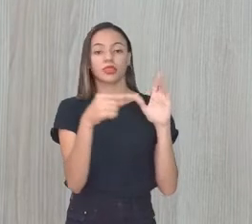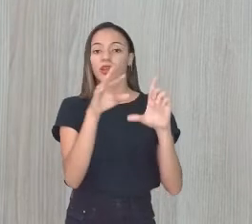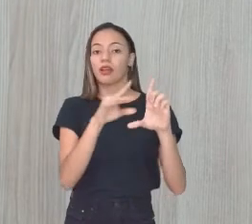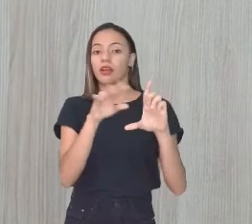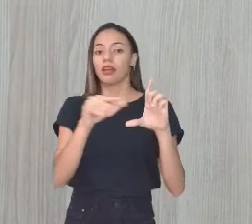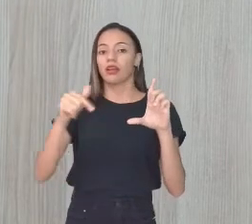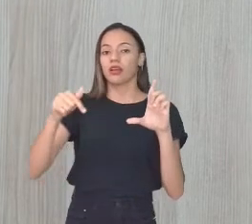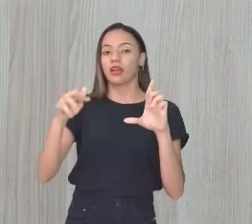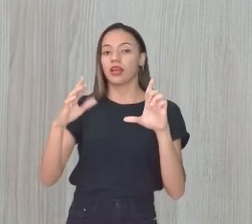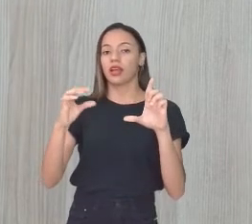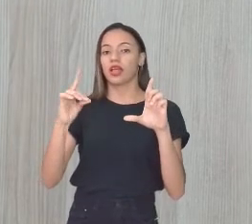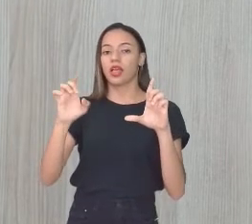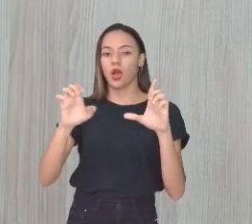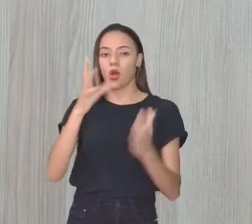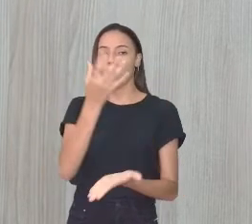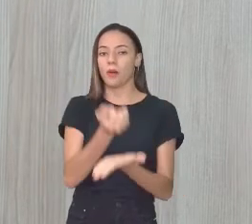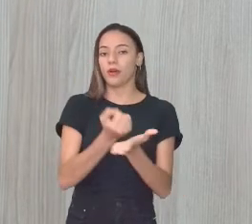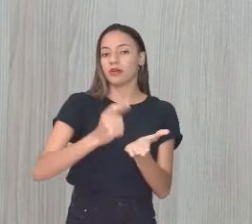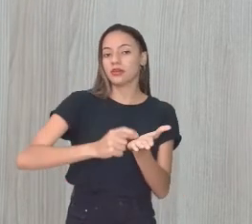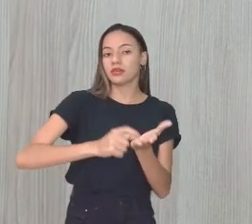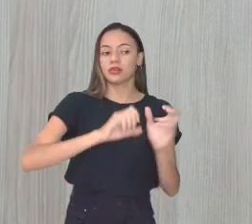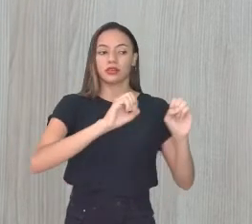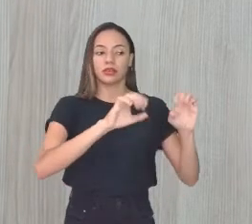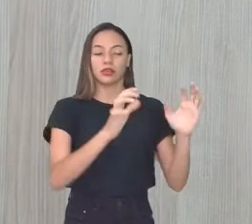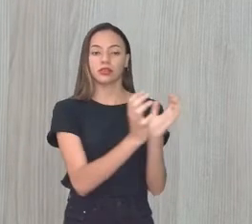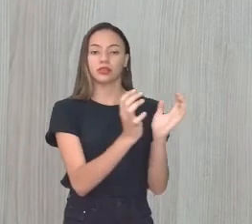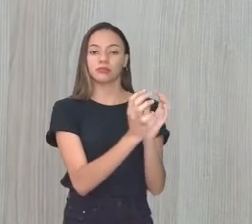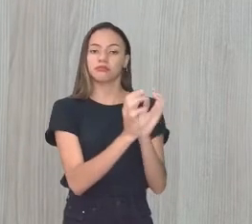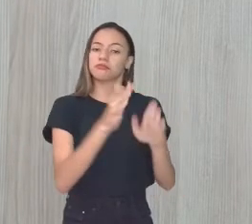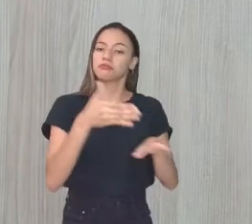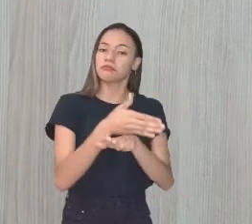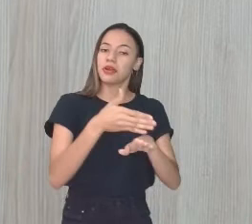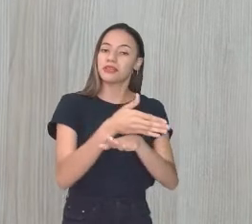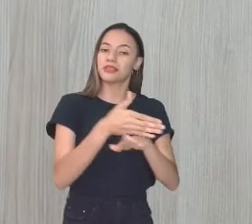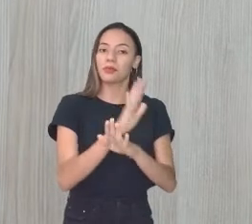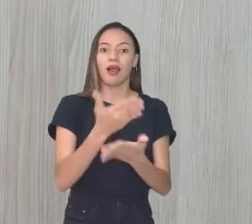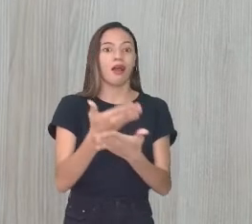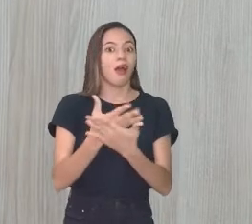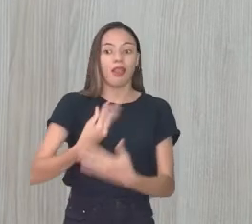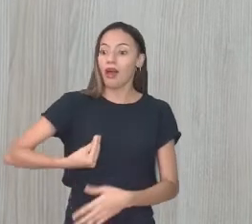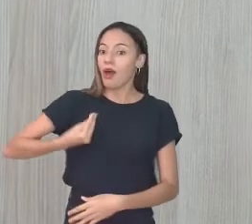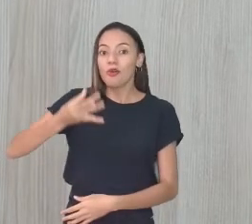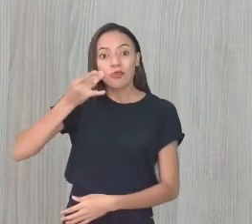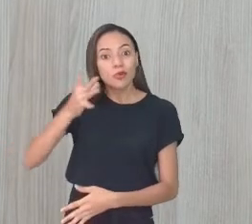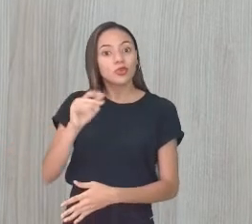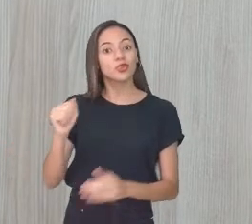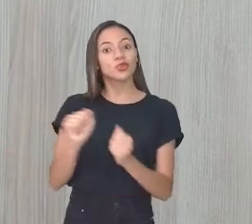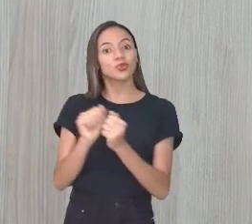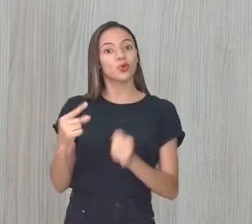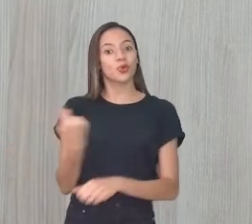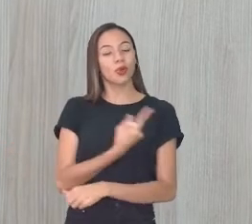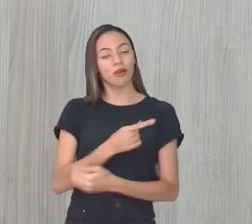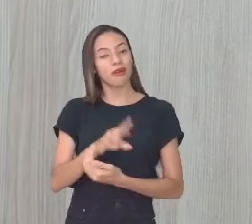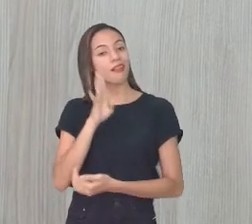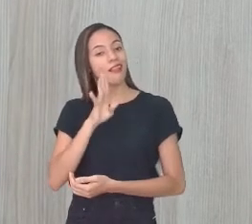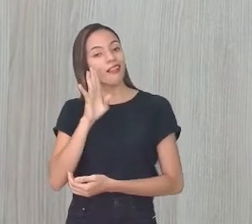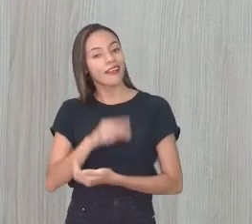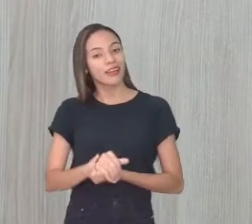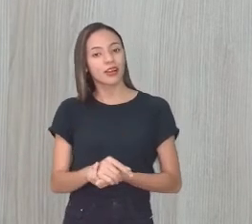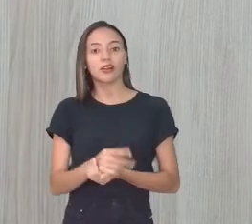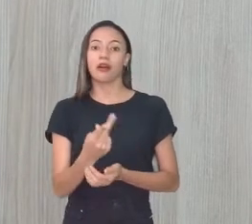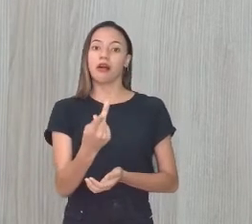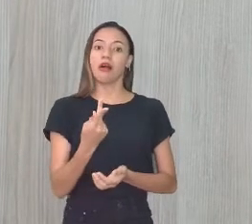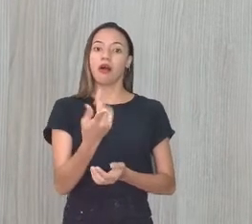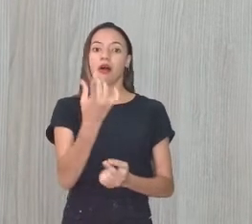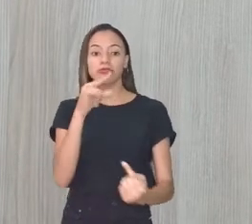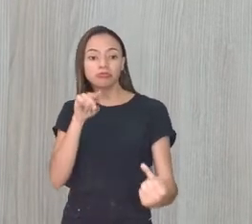Code, baixar o aplicativo do Educa Recife e participar da aula aqui ao vivo com a gente. Olha que legal, a gente entra naquela sintonia que a